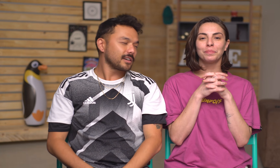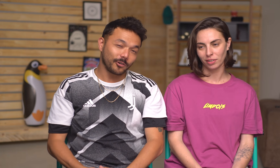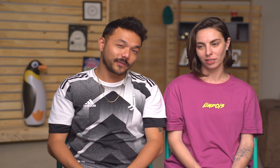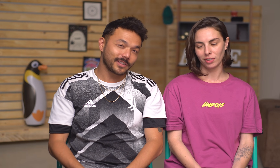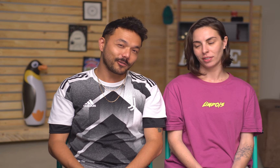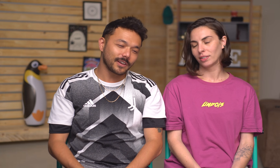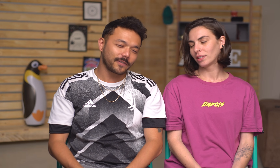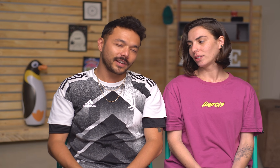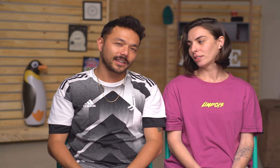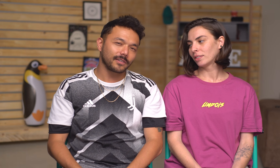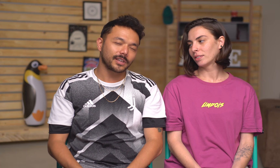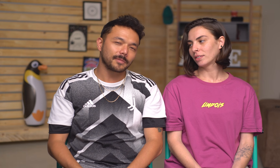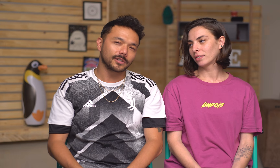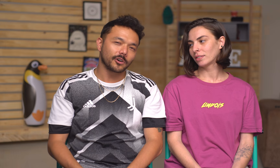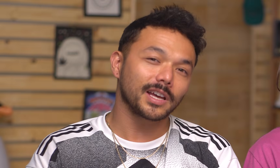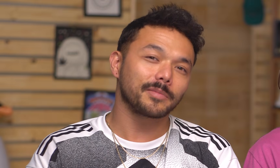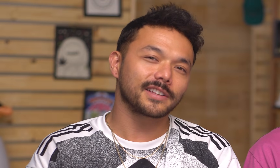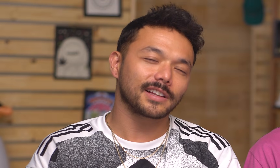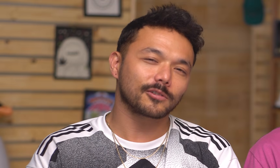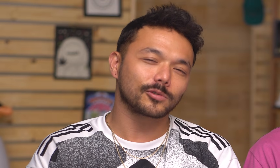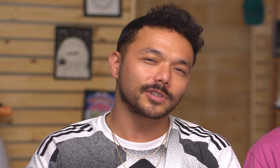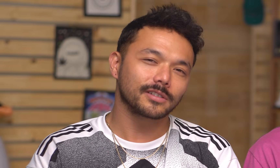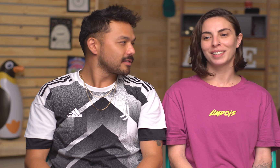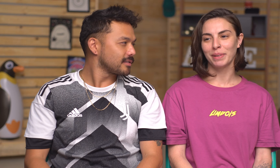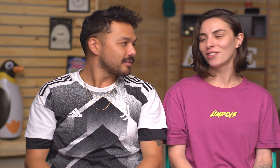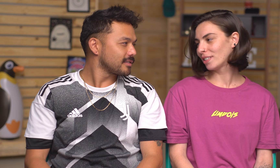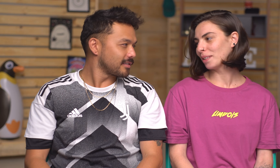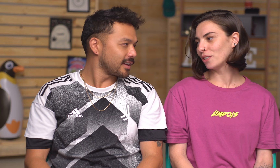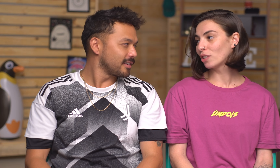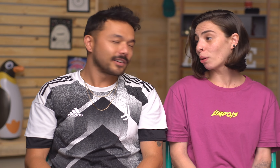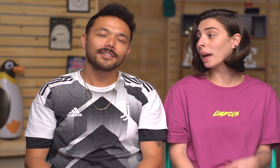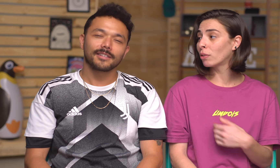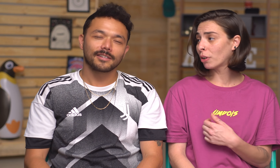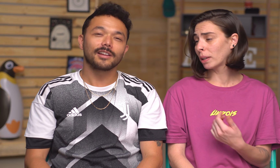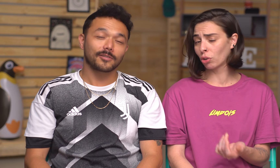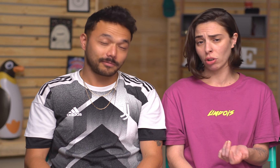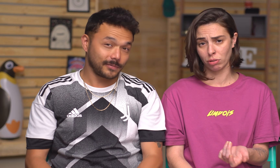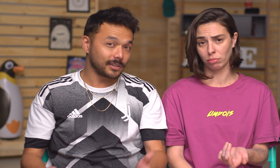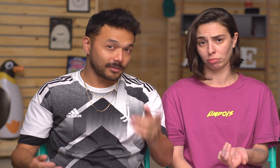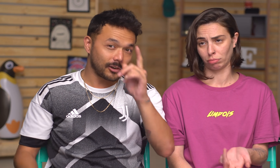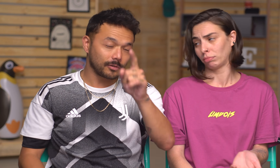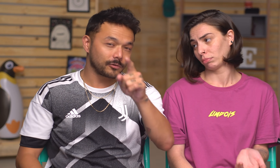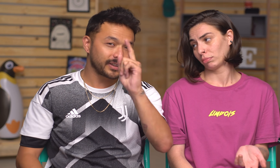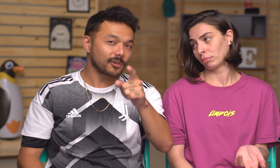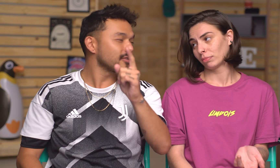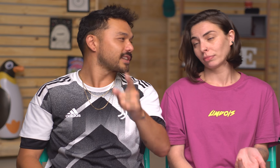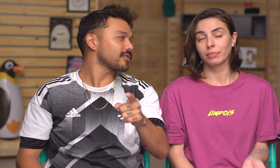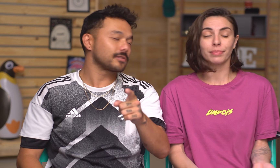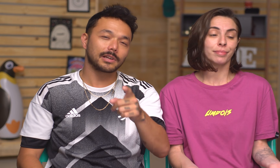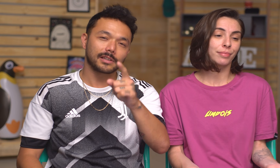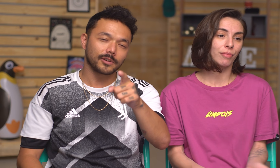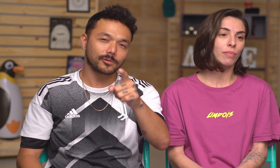Terça Faia. Ontem foi segunda-feira e teve o quê, mano? Roda a Brisa lá na Cultura. Exatamente, exatamente. Né? Eles copiaram um formato nosso. Mano, eu vou entrar